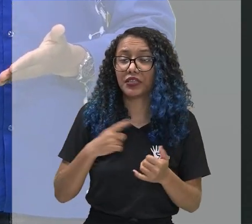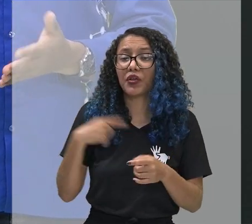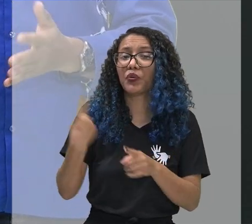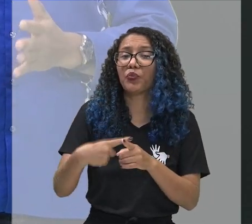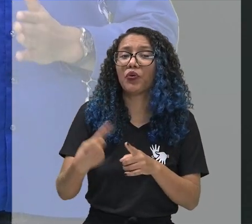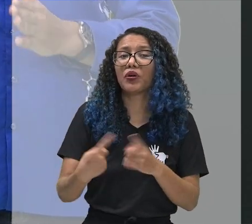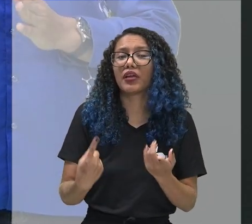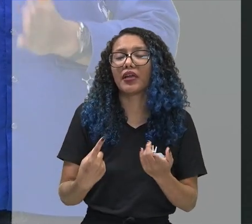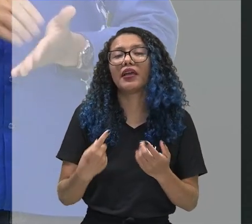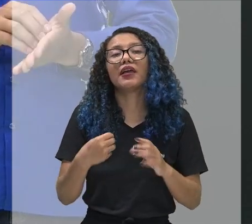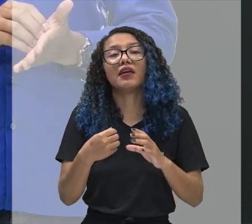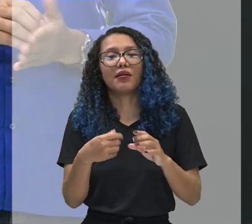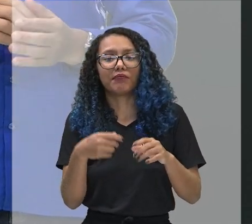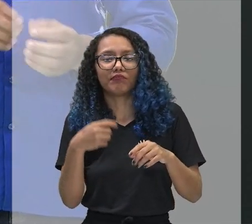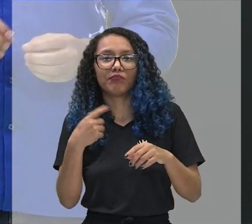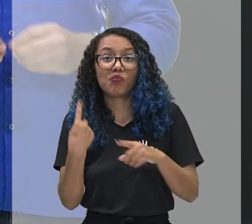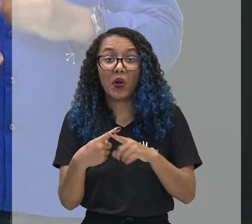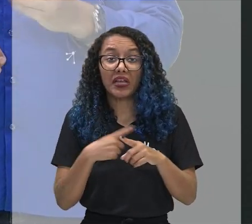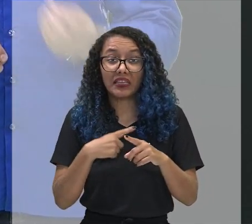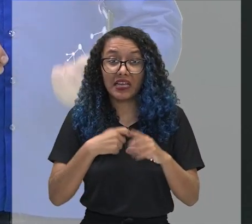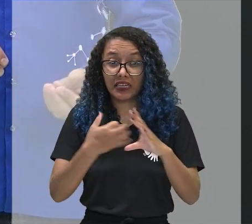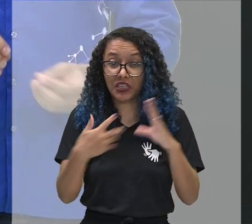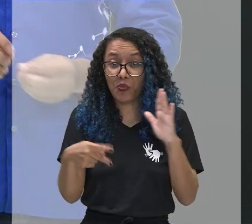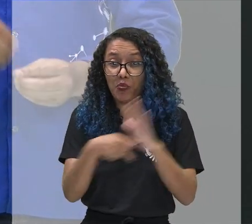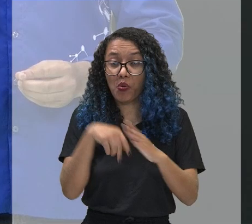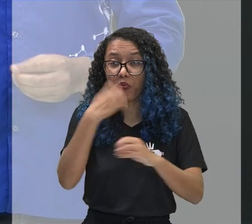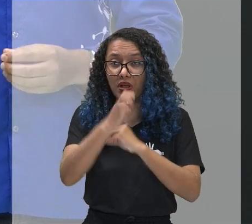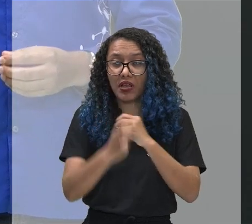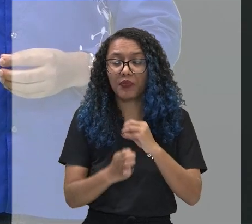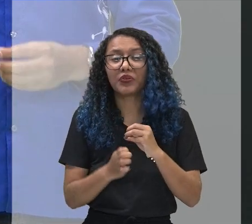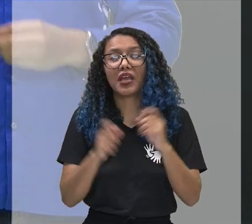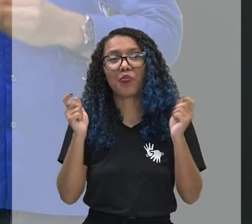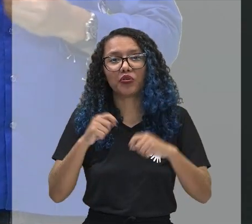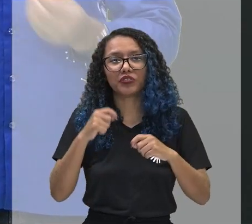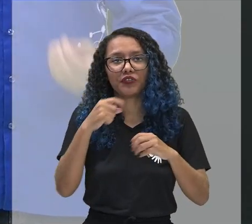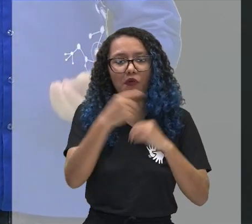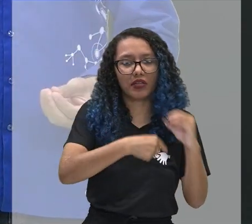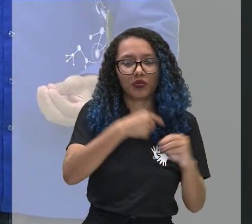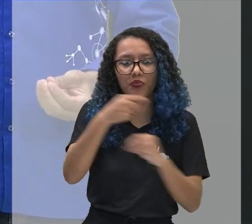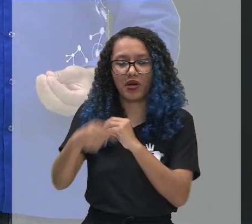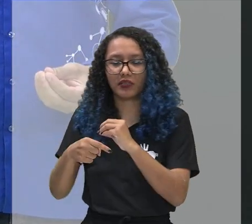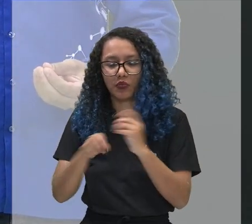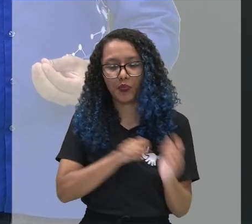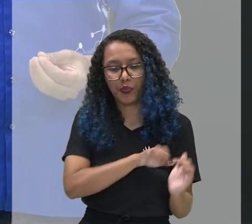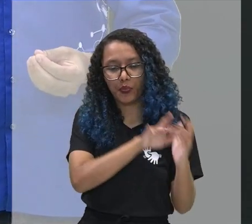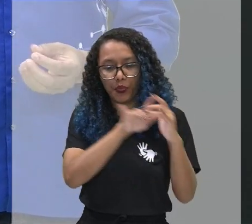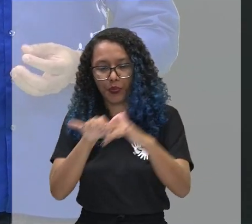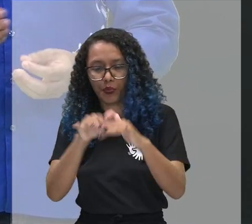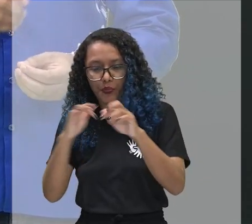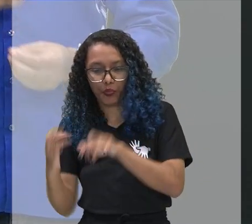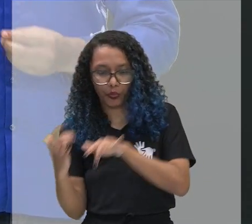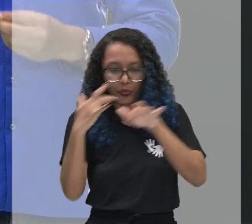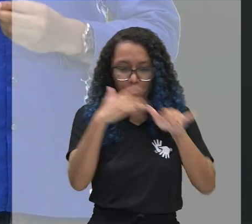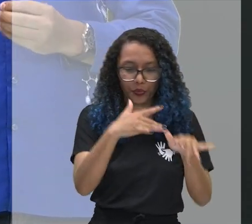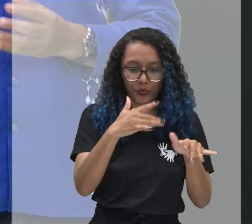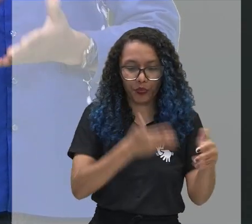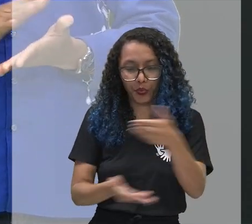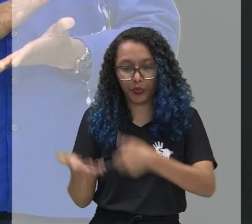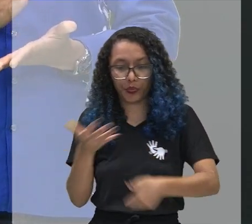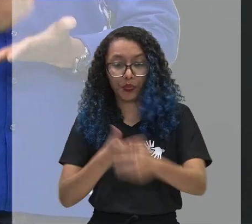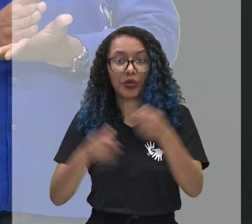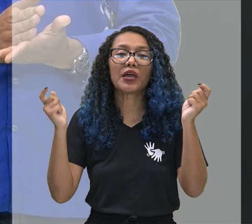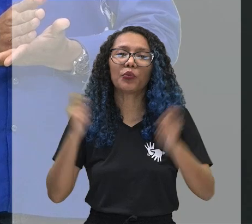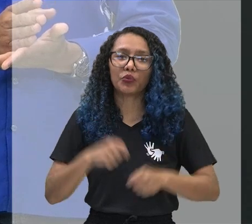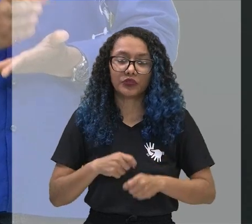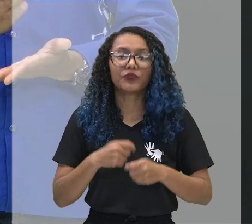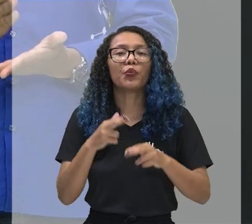dos elétrons mudarem de posição, saírem de um átomo para outro, serem compartilhados, certo? Então, é isso que permite